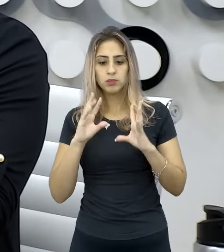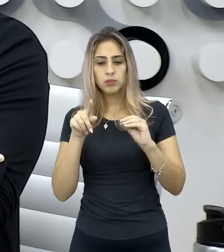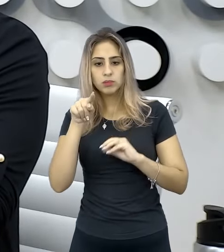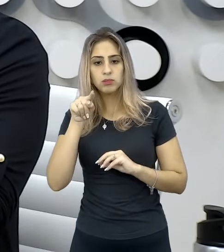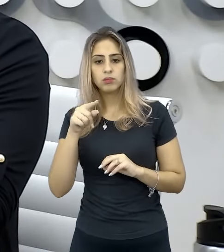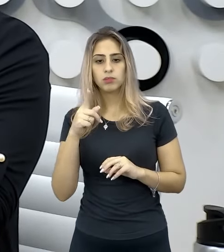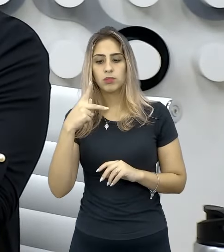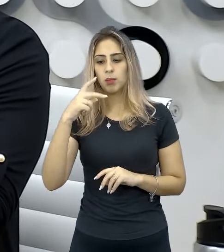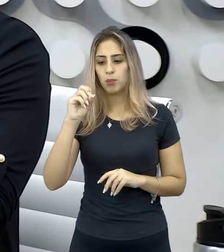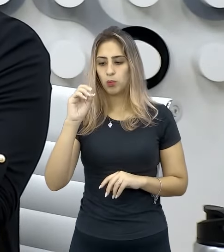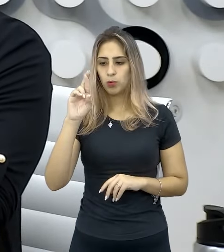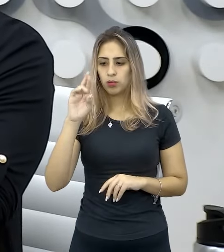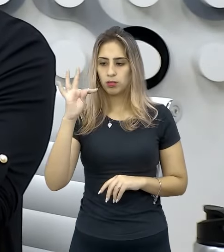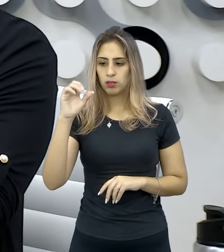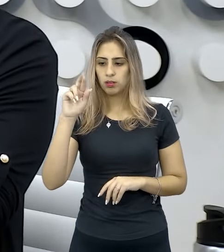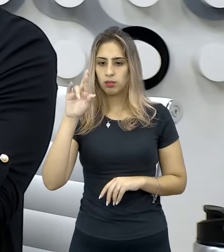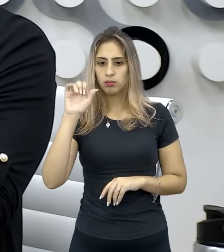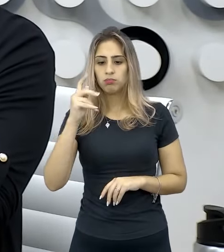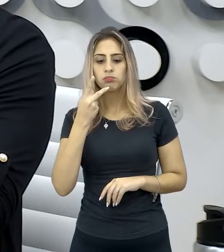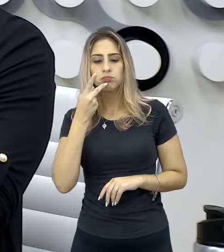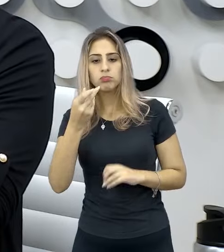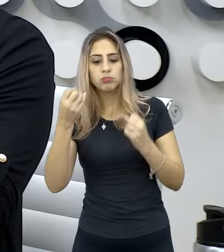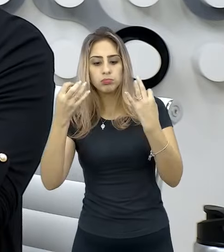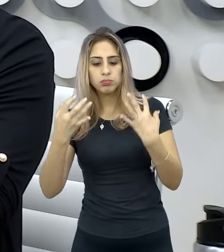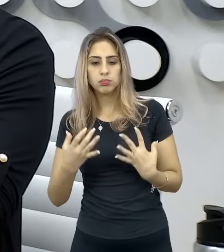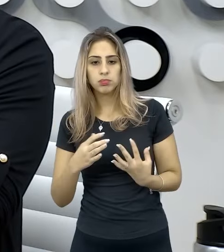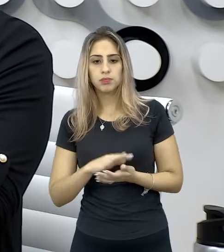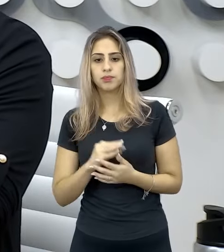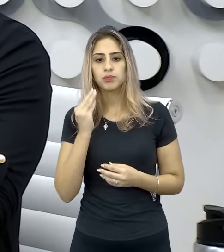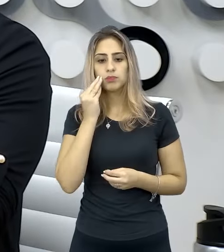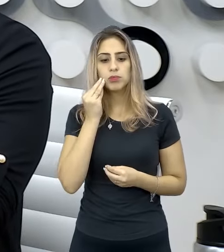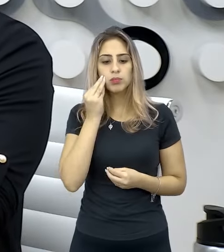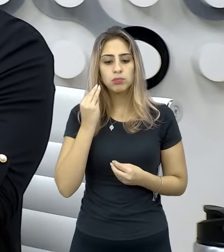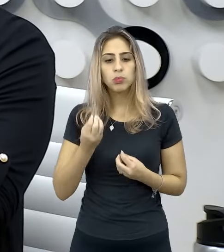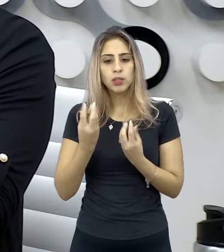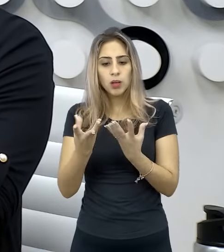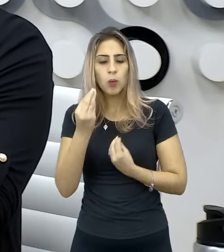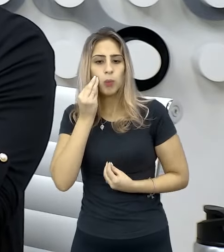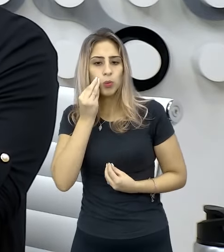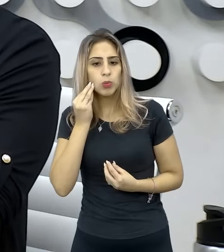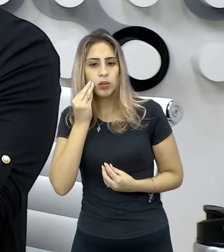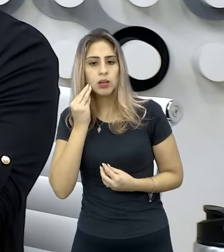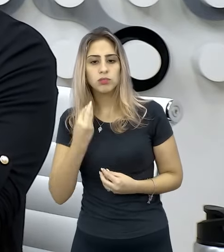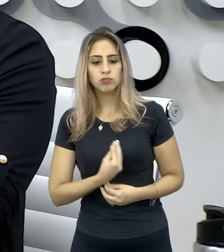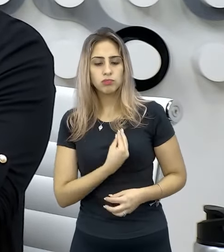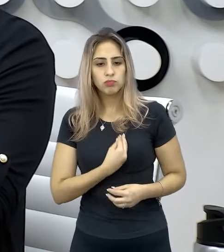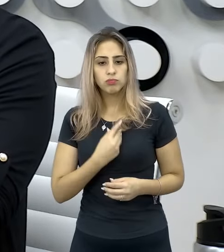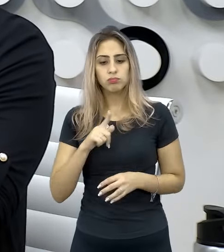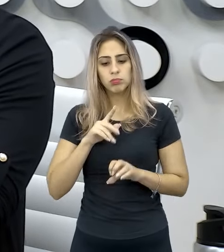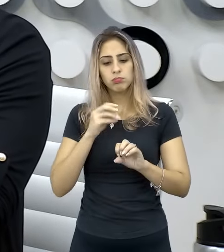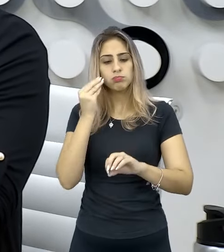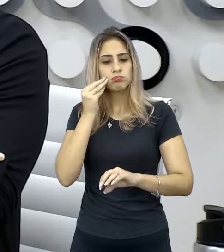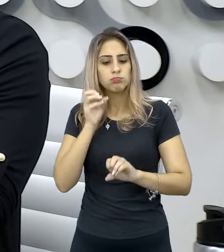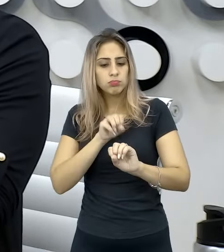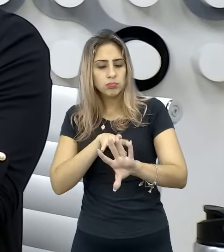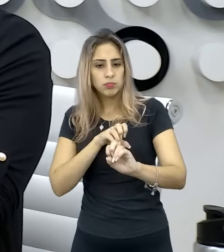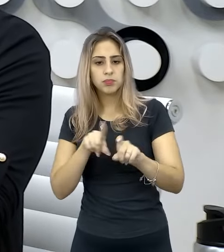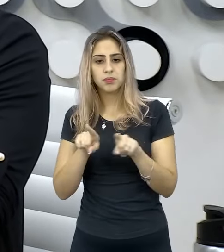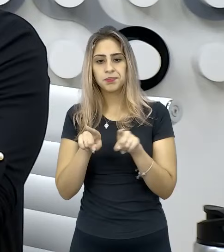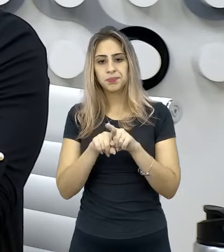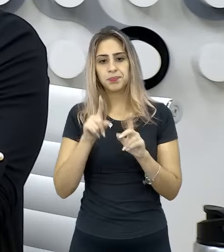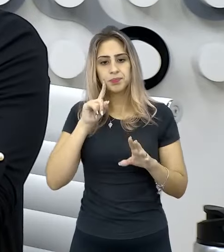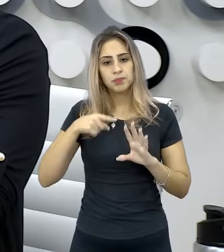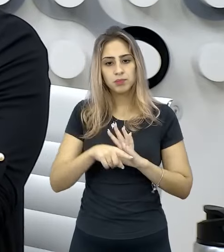portaria indica, né? Que esses estudantes oportunizem, vivenciem, tenham experiências educativas aprofundadas